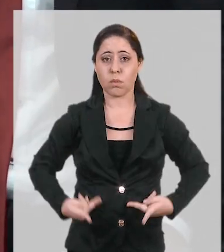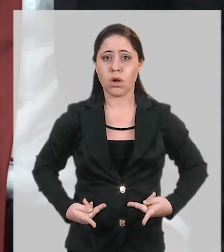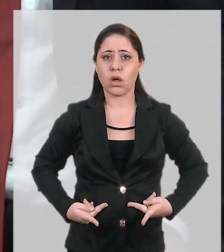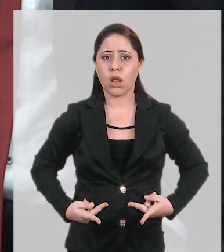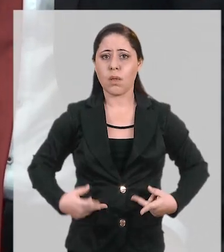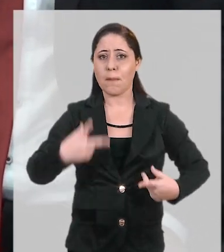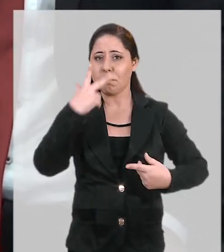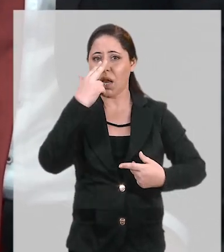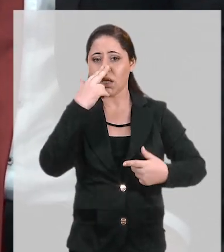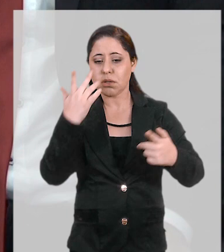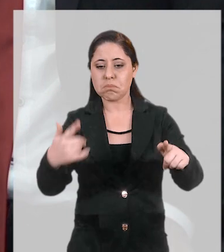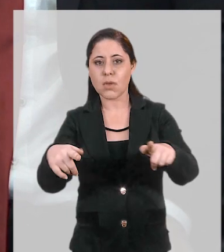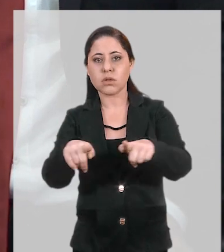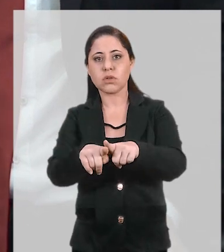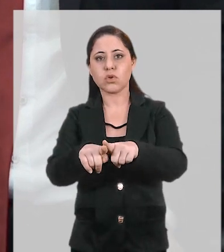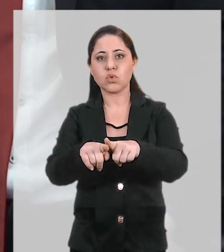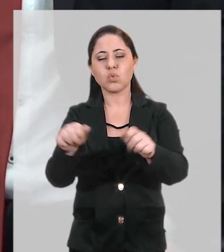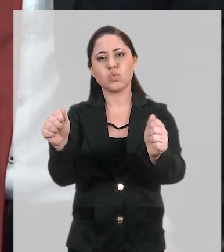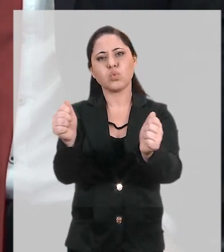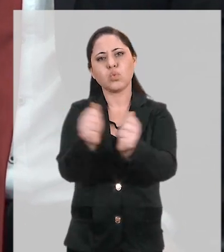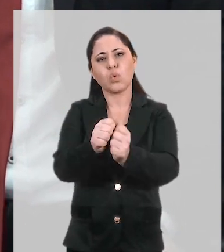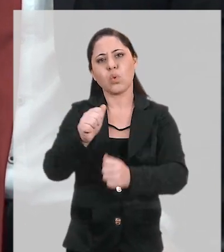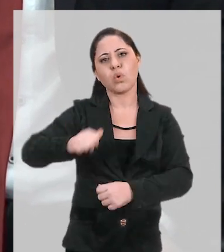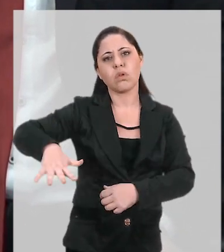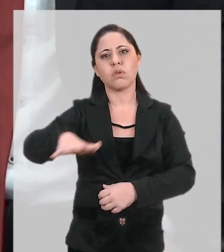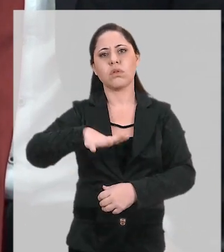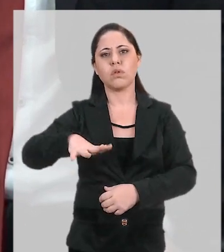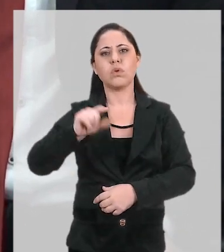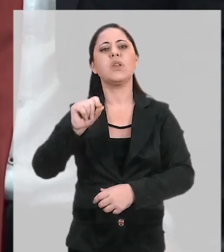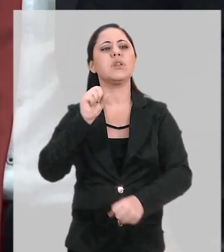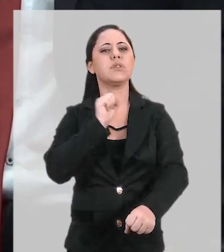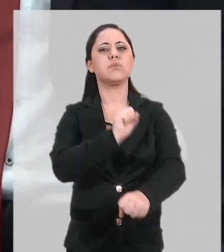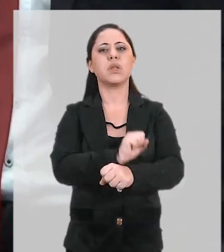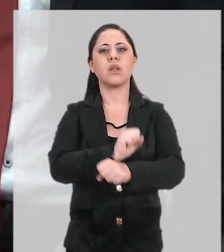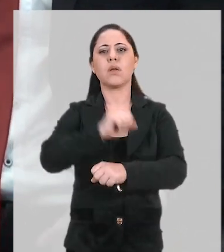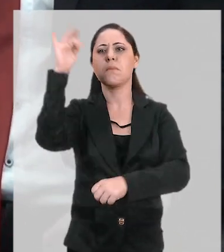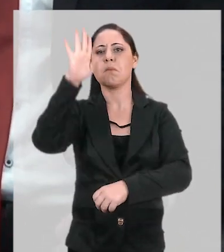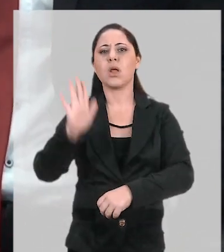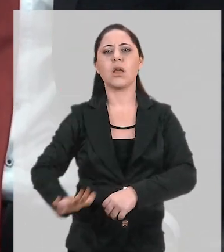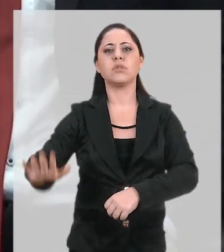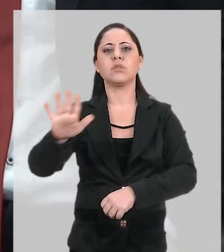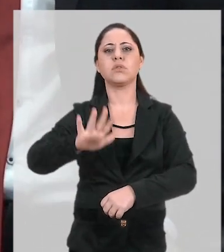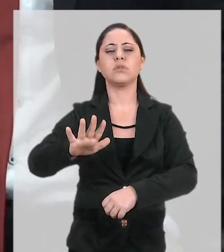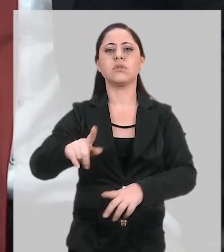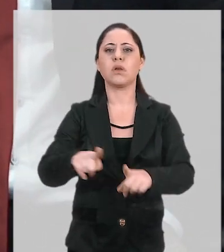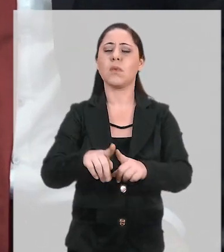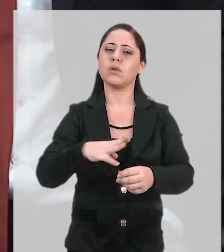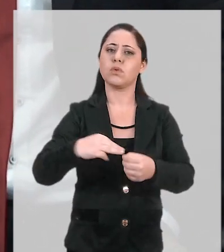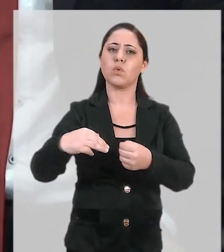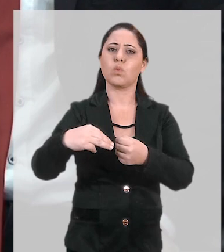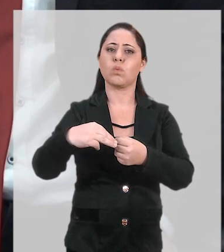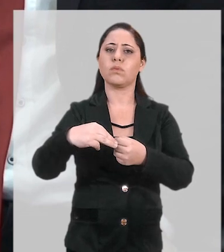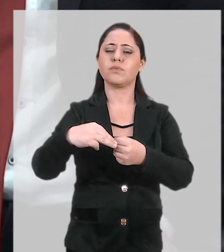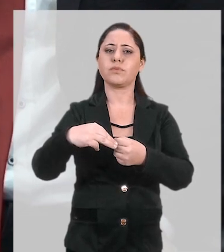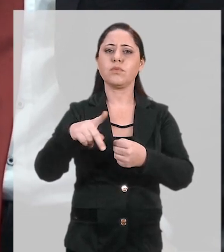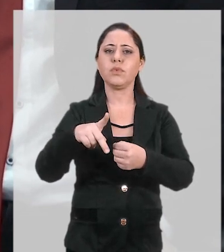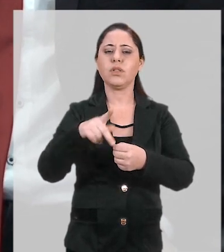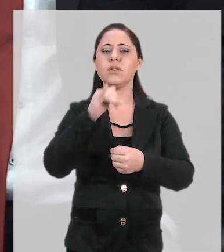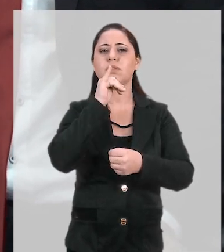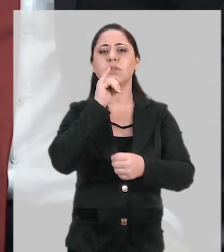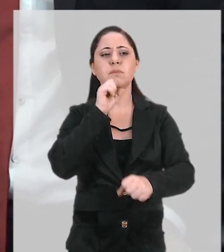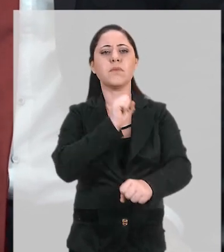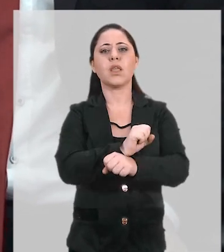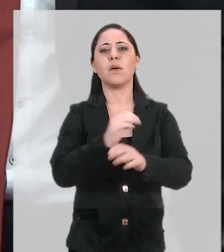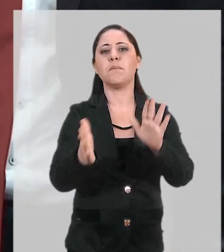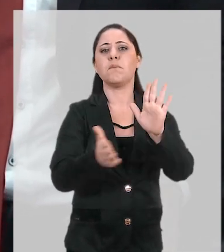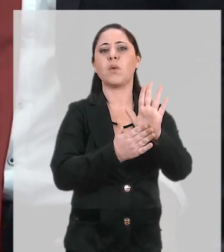da assistência social, né? O que a gente pode esperar no cenário nacional e estadual a respeito das propostas